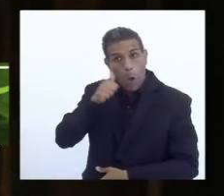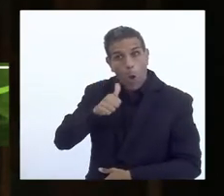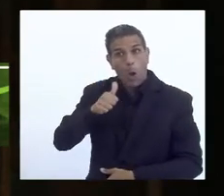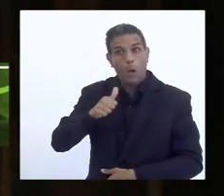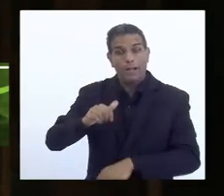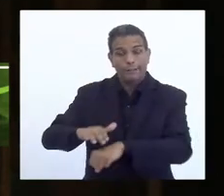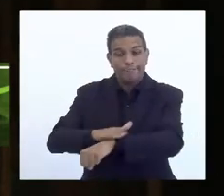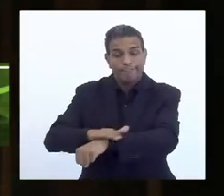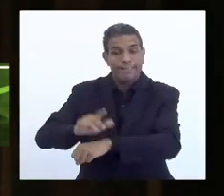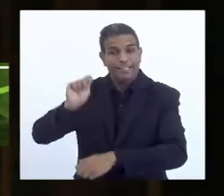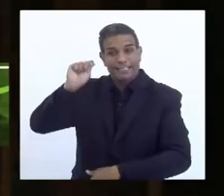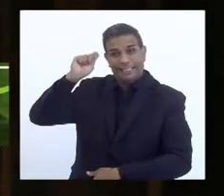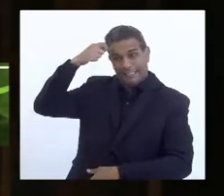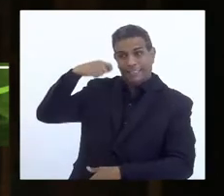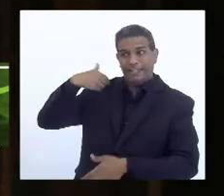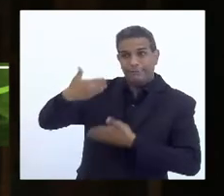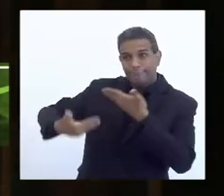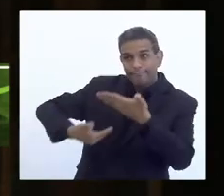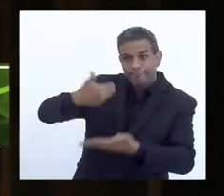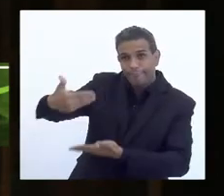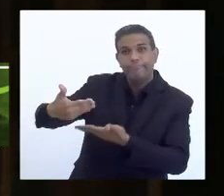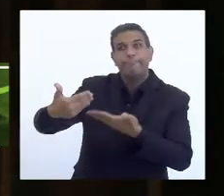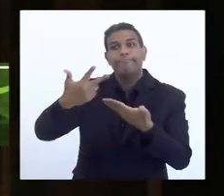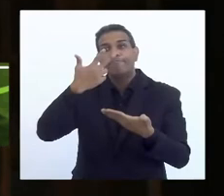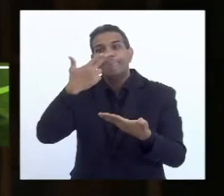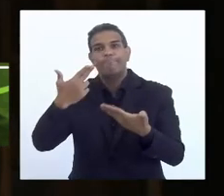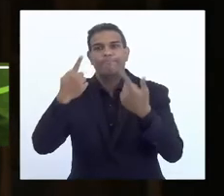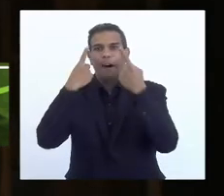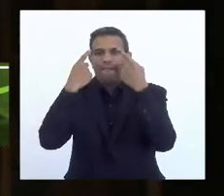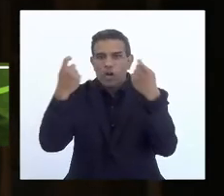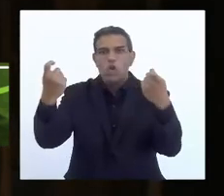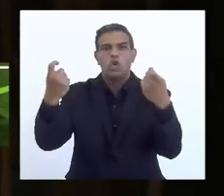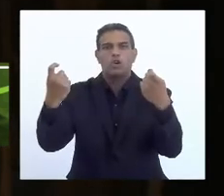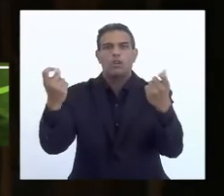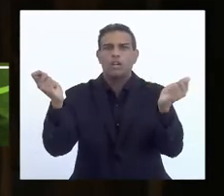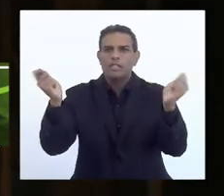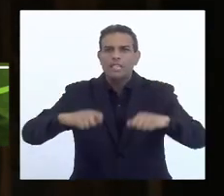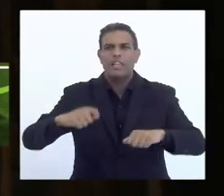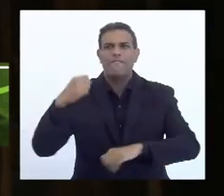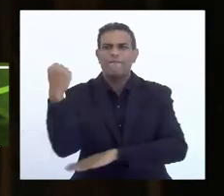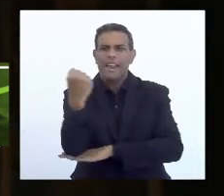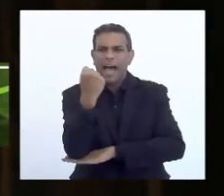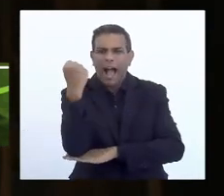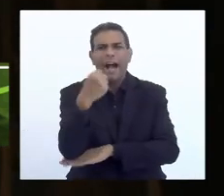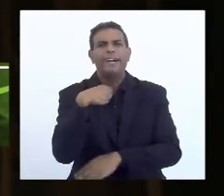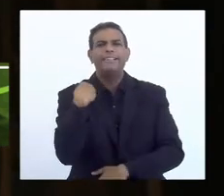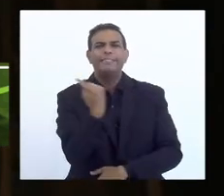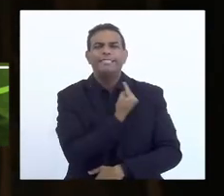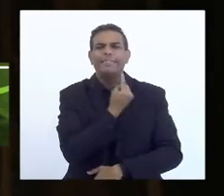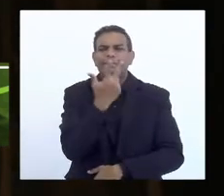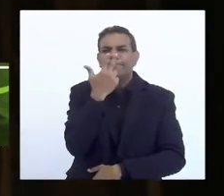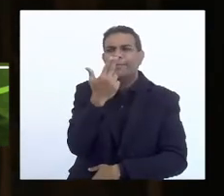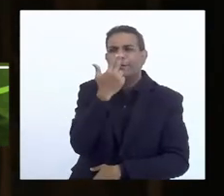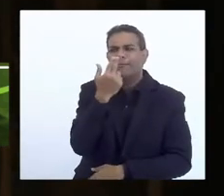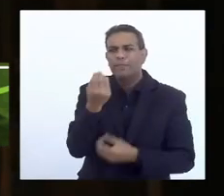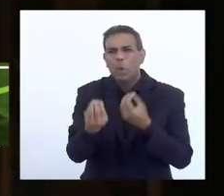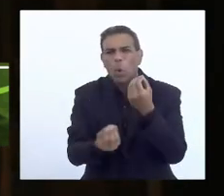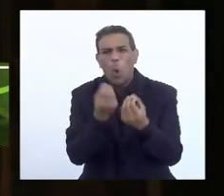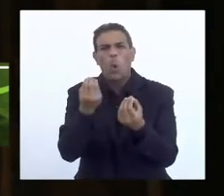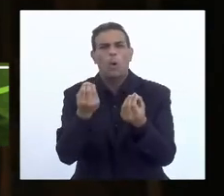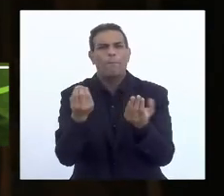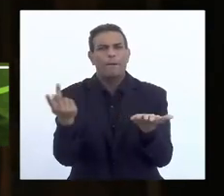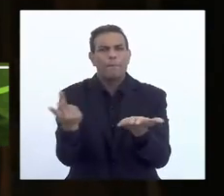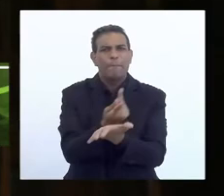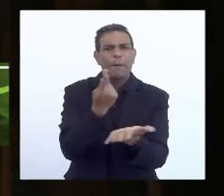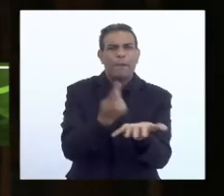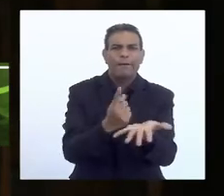negras, nos acostumamos ao longo da vida com níveis de violência muito constantes e que nos levam a não detectar